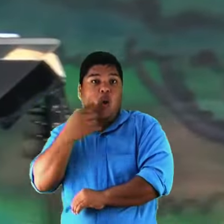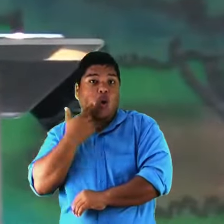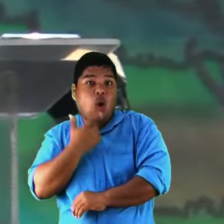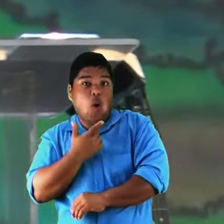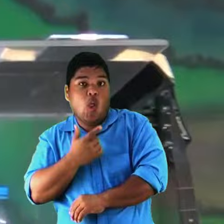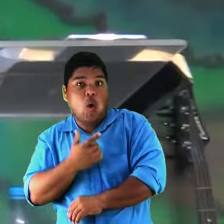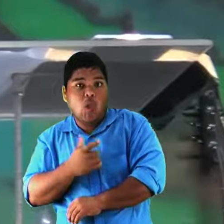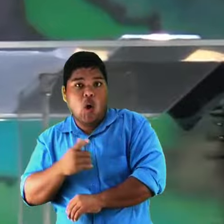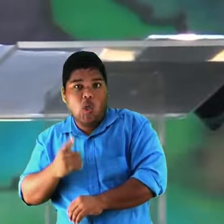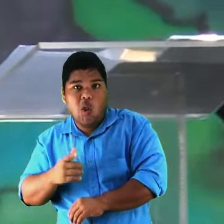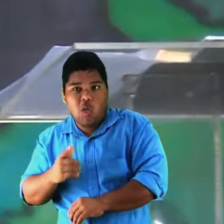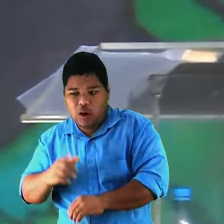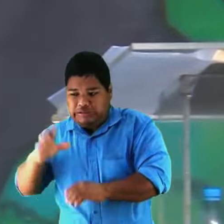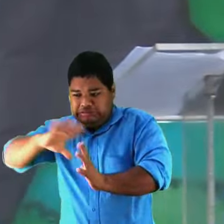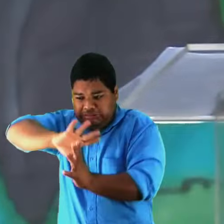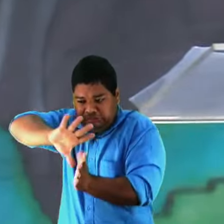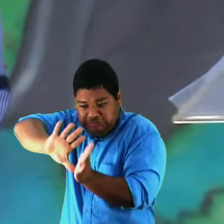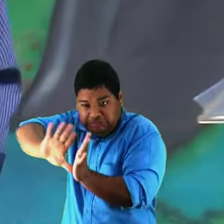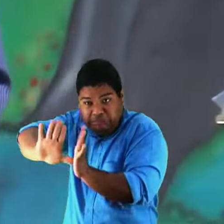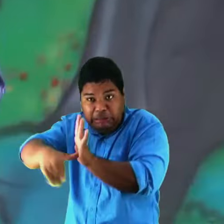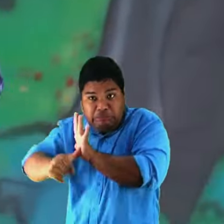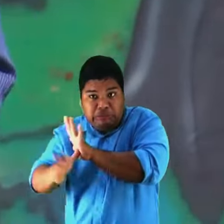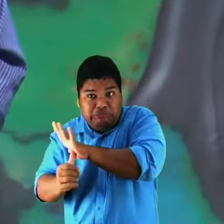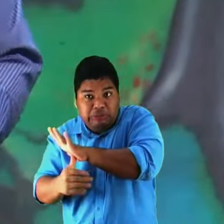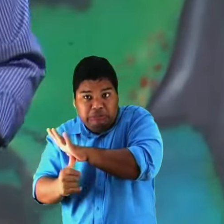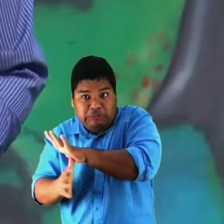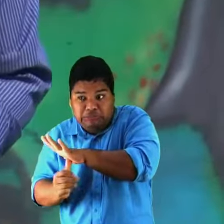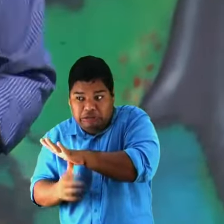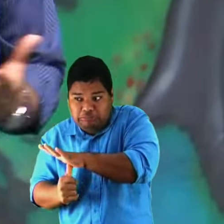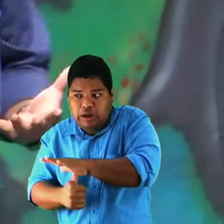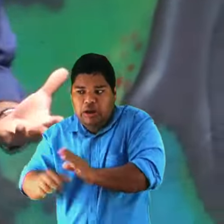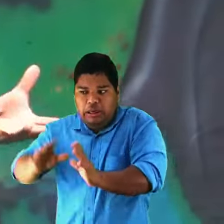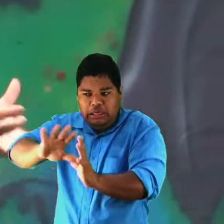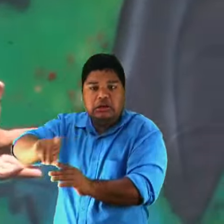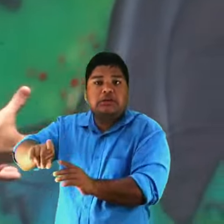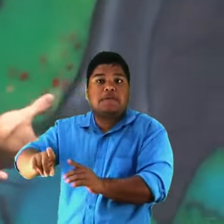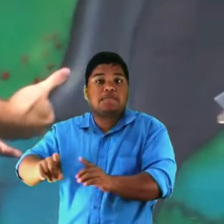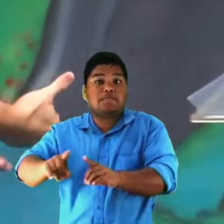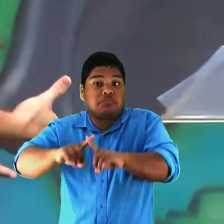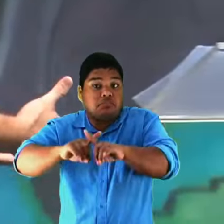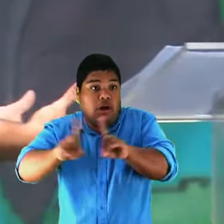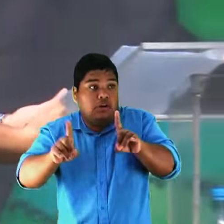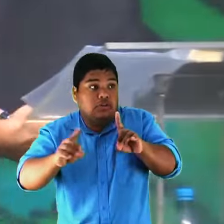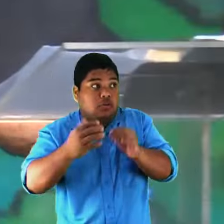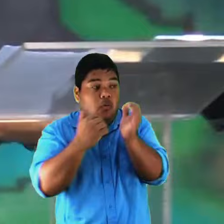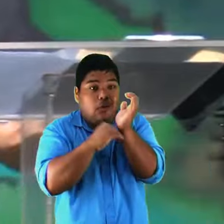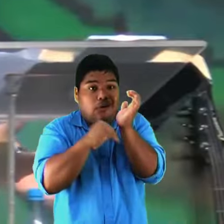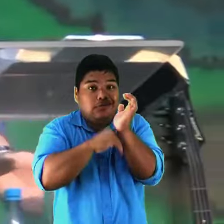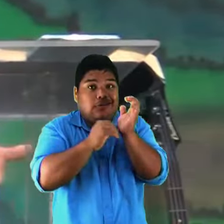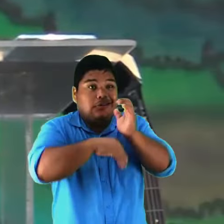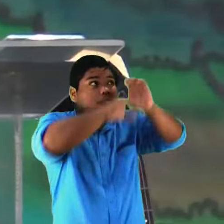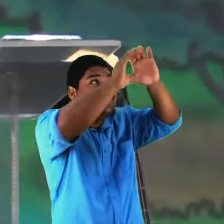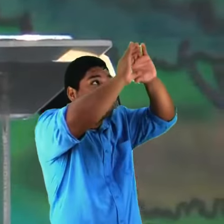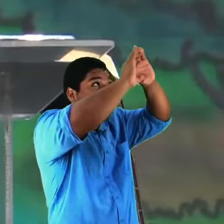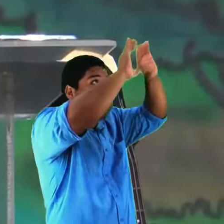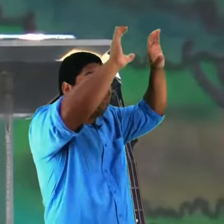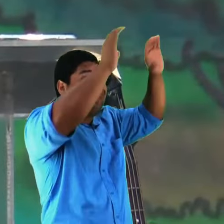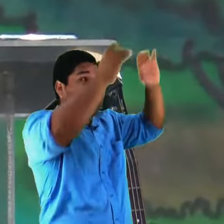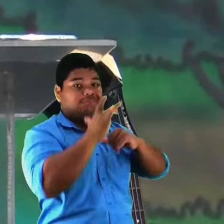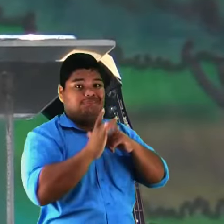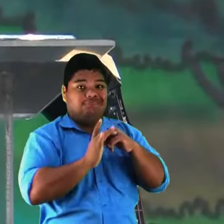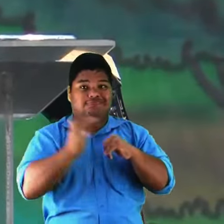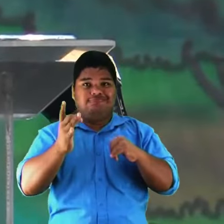roubam, mas ajuntai tesouros nos céus, onde a traça e a ferrugem não corrói, e onde os ladrões não cavam e